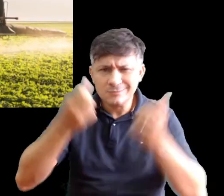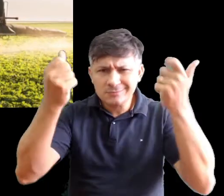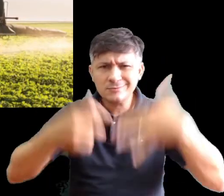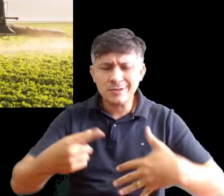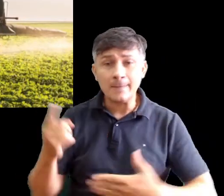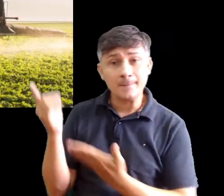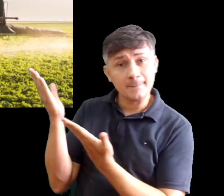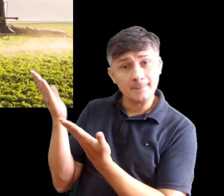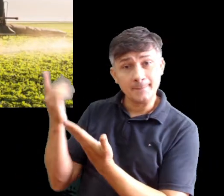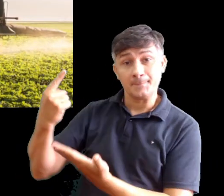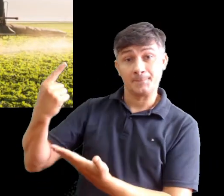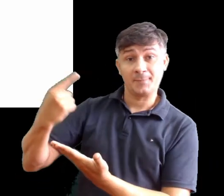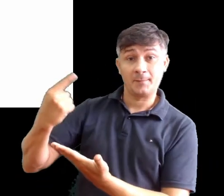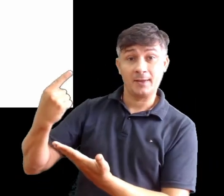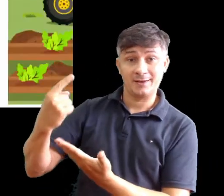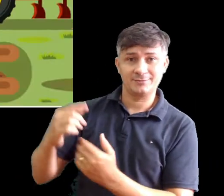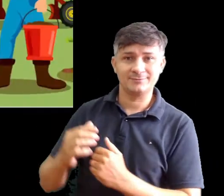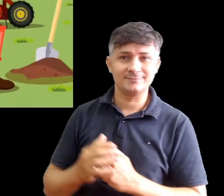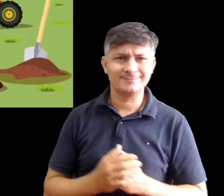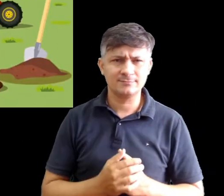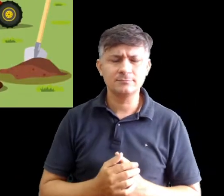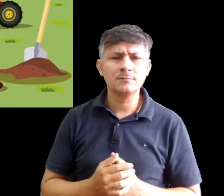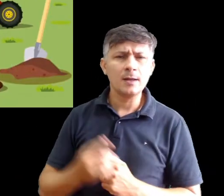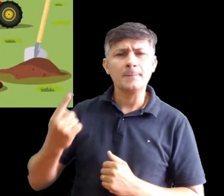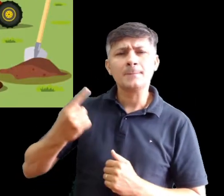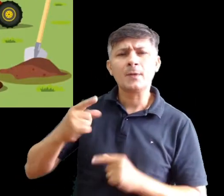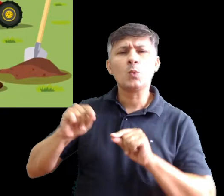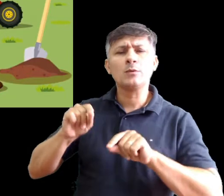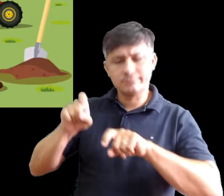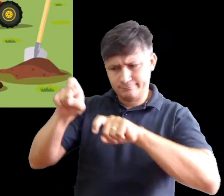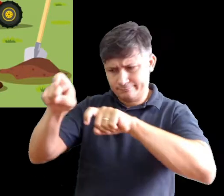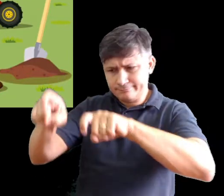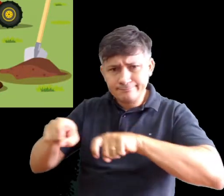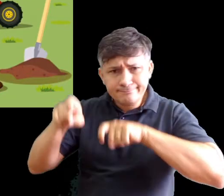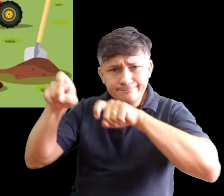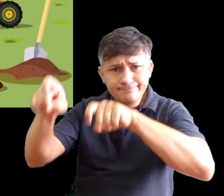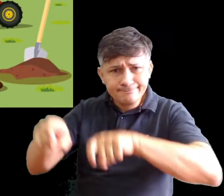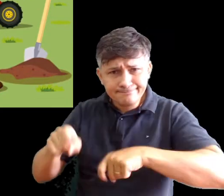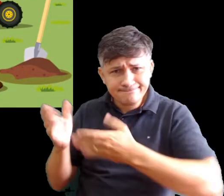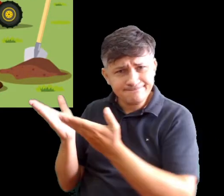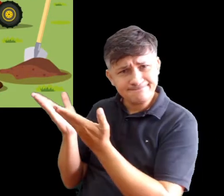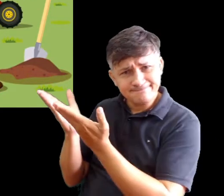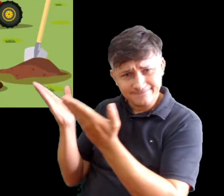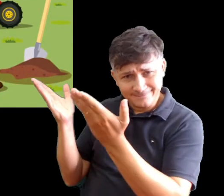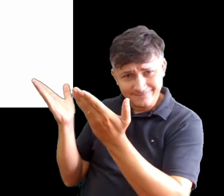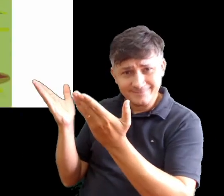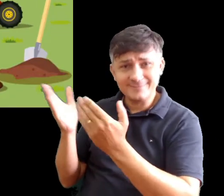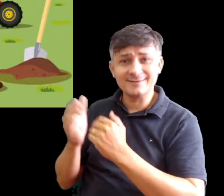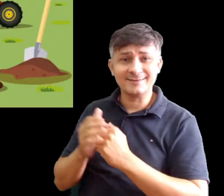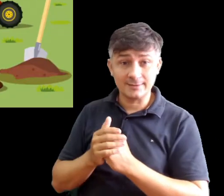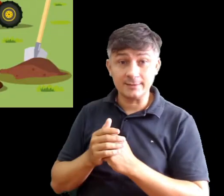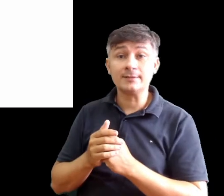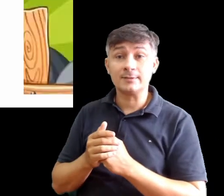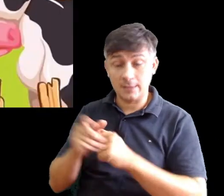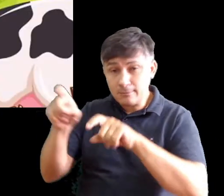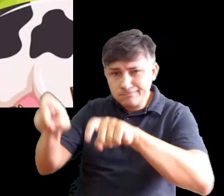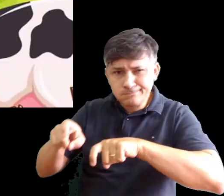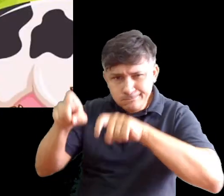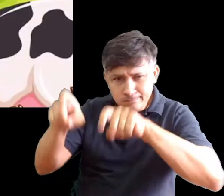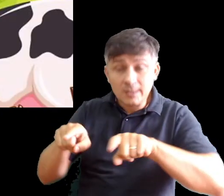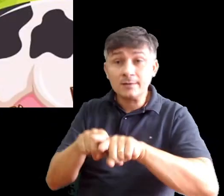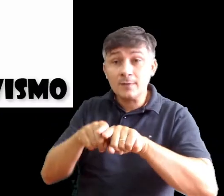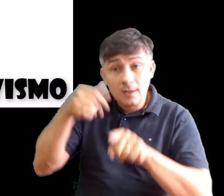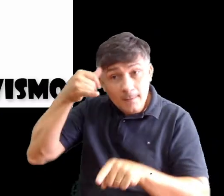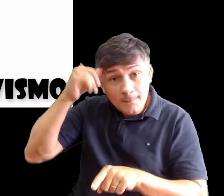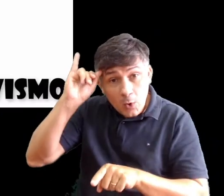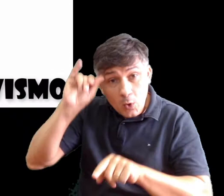setor primário. O setor primário é composto das atividades agropecuárias, agricultura e